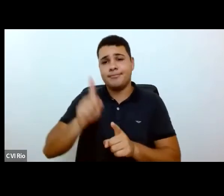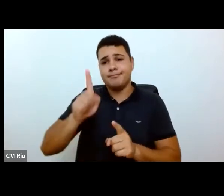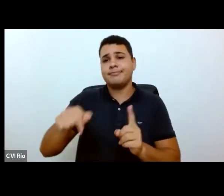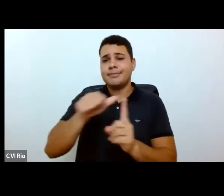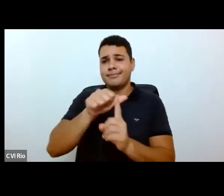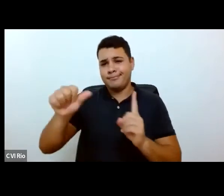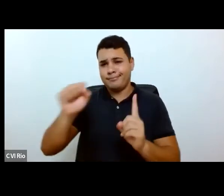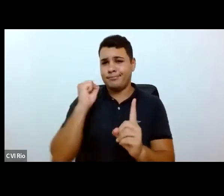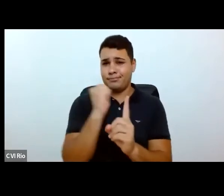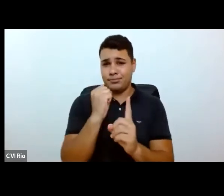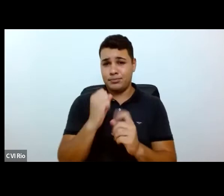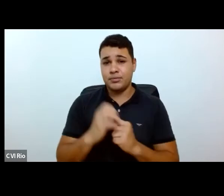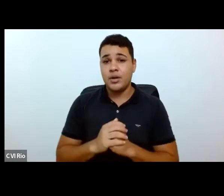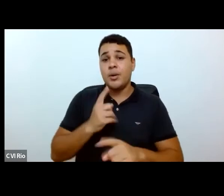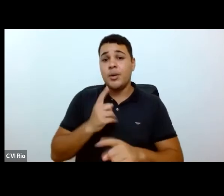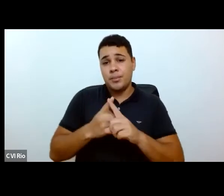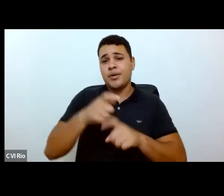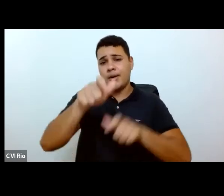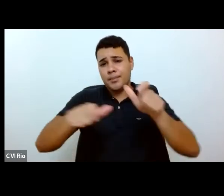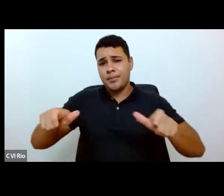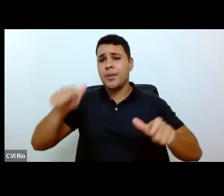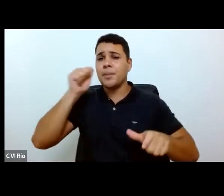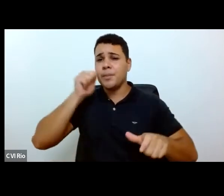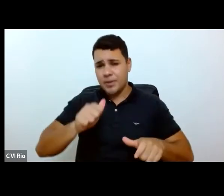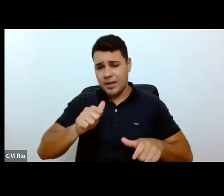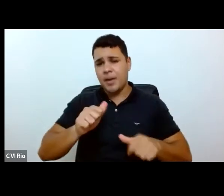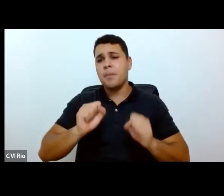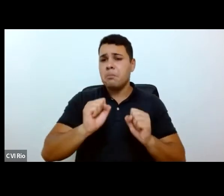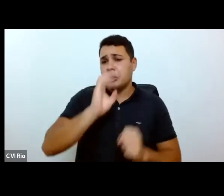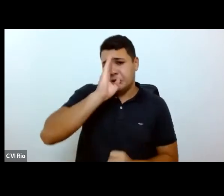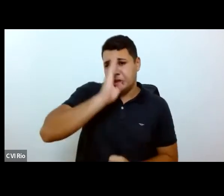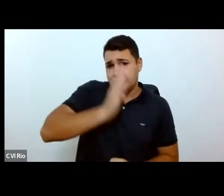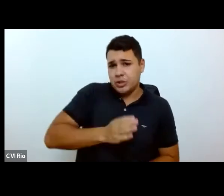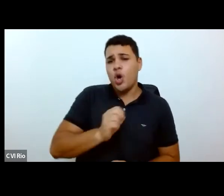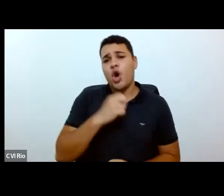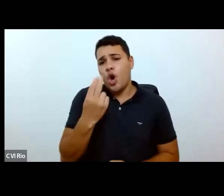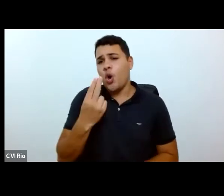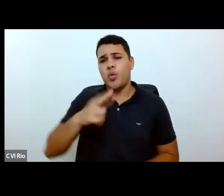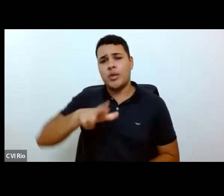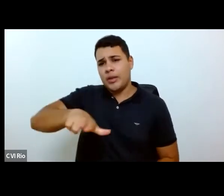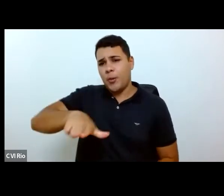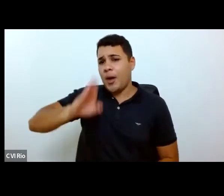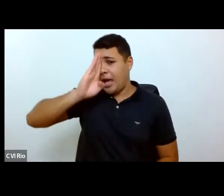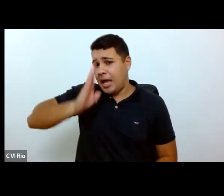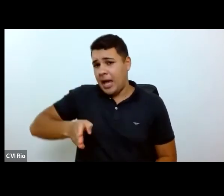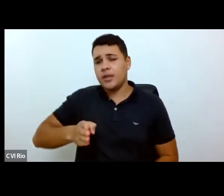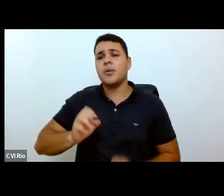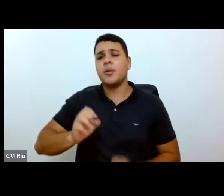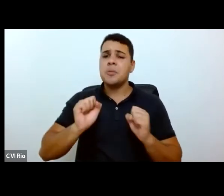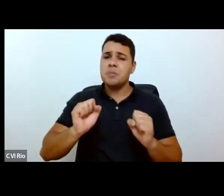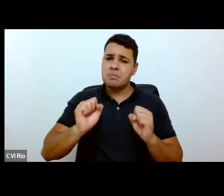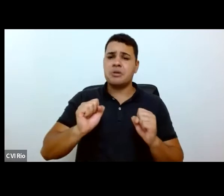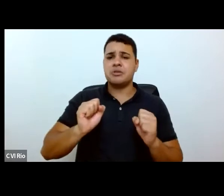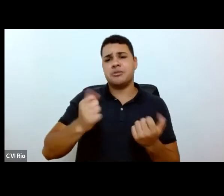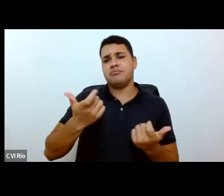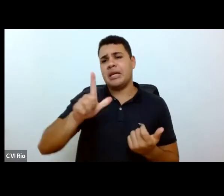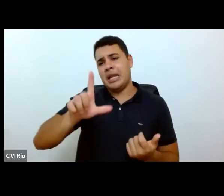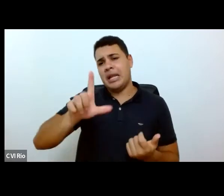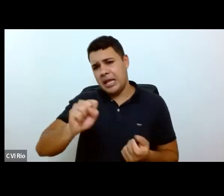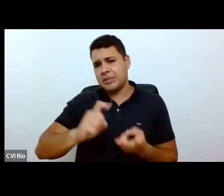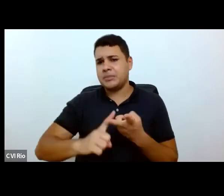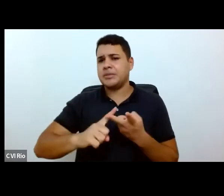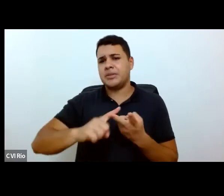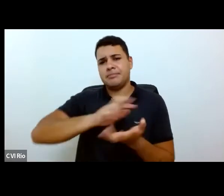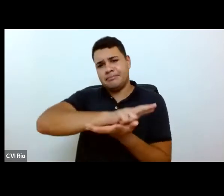do gênero feminino de mulheres, sejam elas cisgêneras e não cisgêneras, lésbicas ou heterossexuais, negras, brancas,